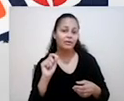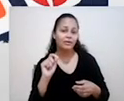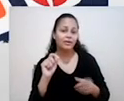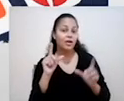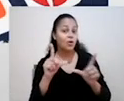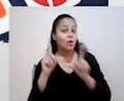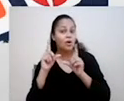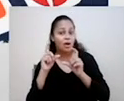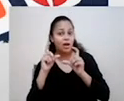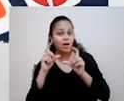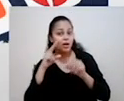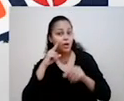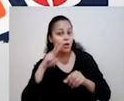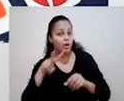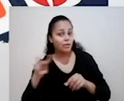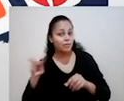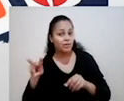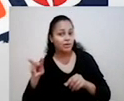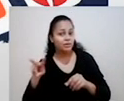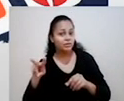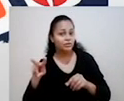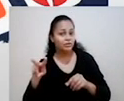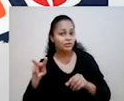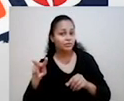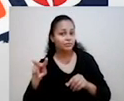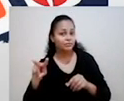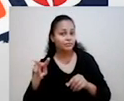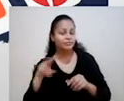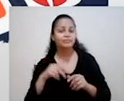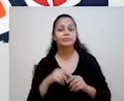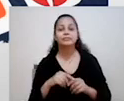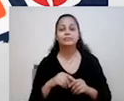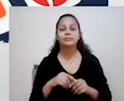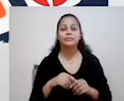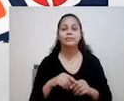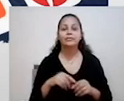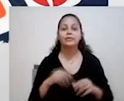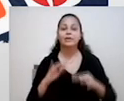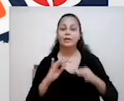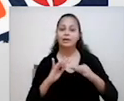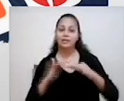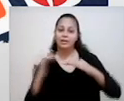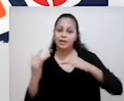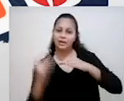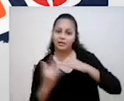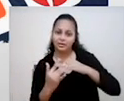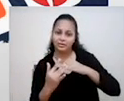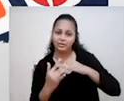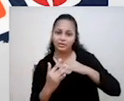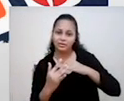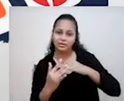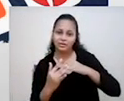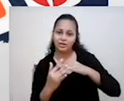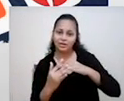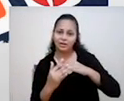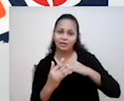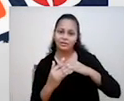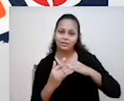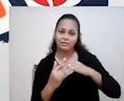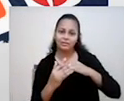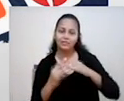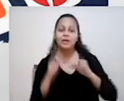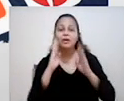essa imagem, o que vocês estão vendo aí? Símbolos aí, ícones de redes sociais. Redes sociais muito comuns, como o